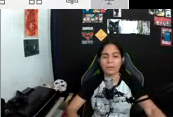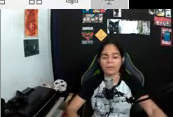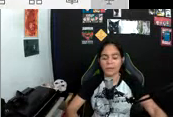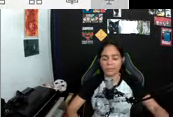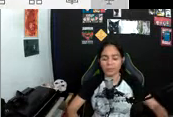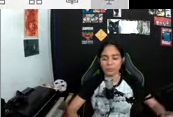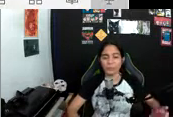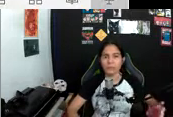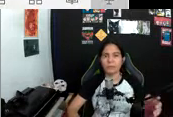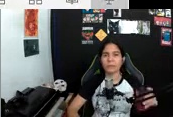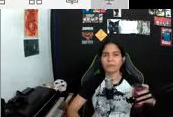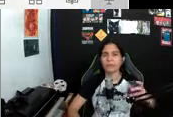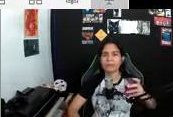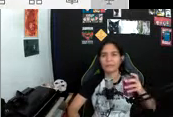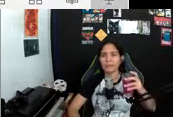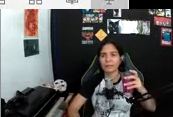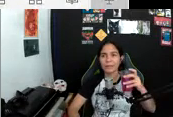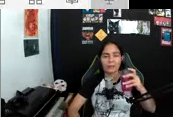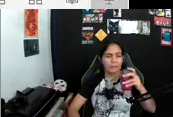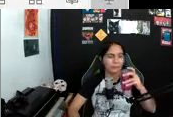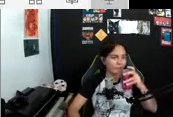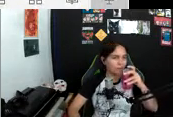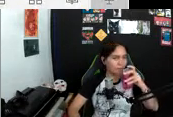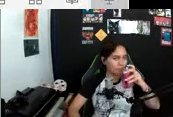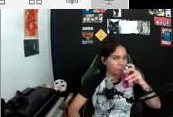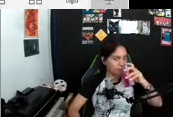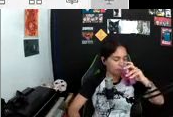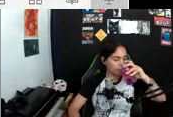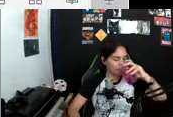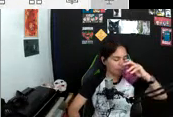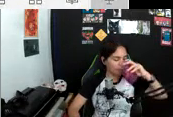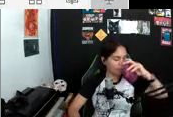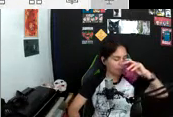melhor qualidade possível que possa ser oferecida àquele paciente.